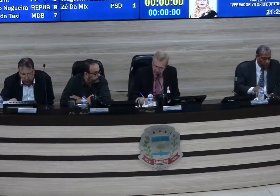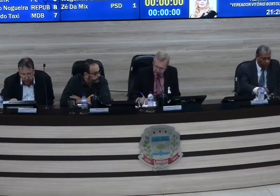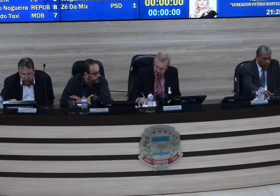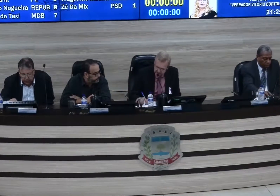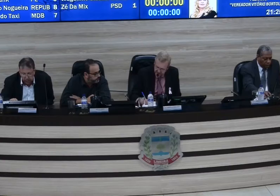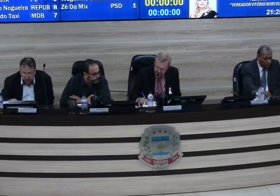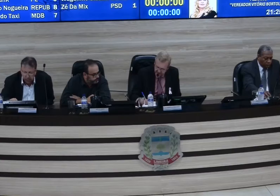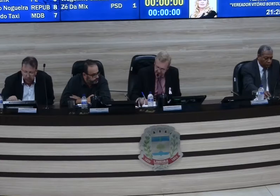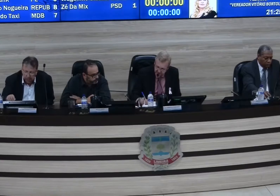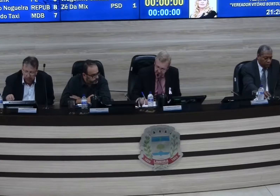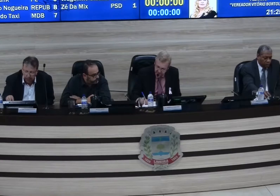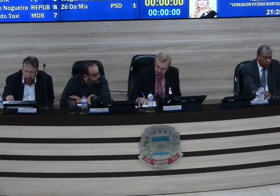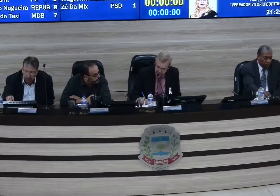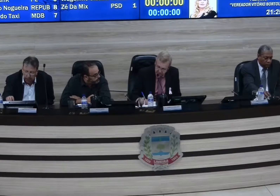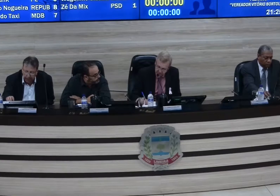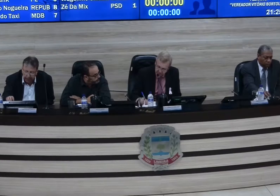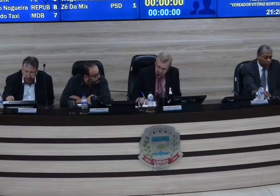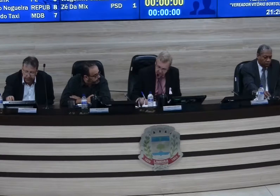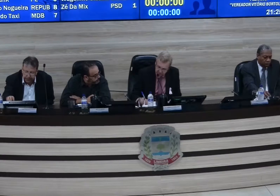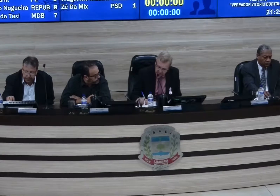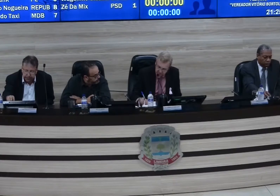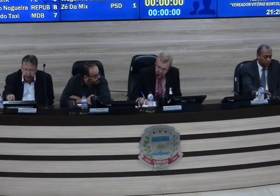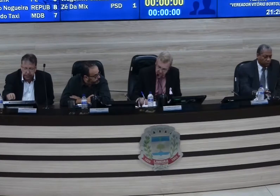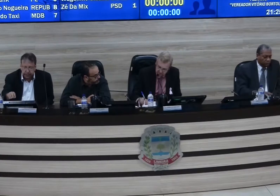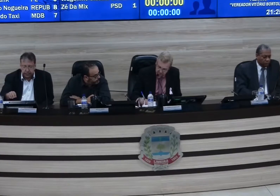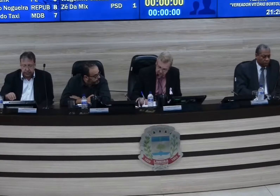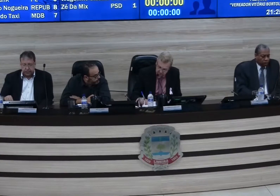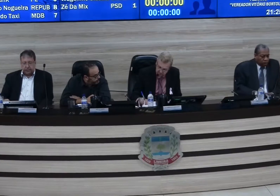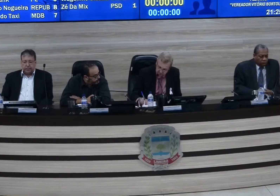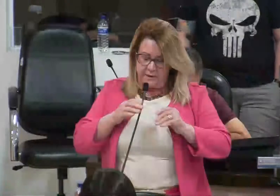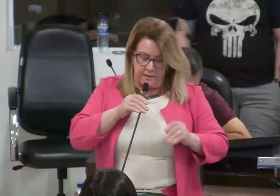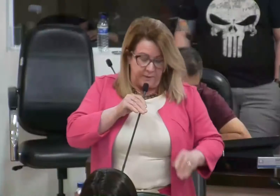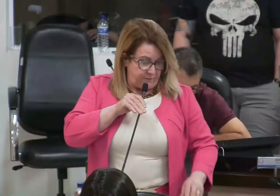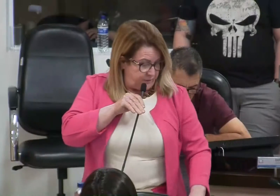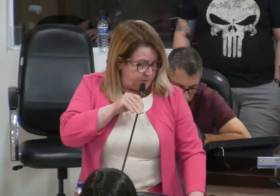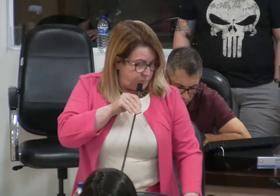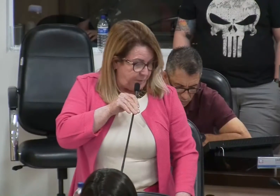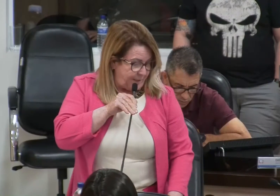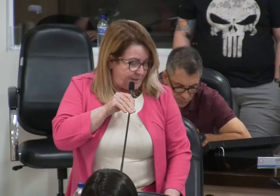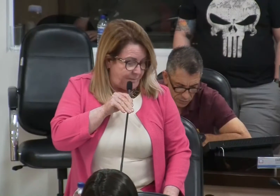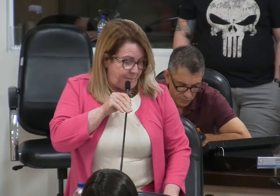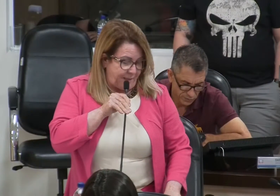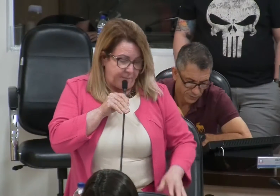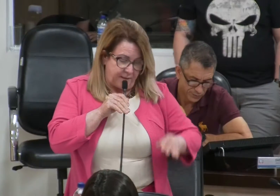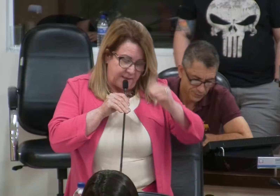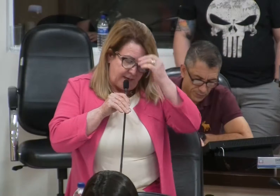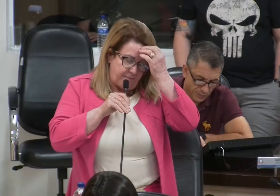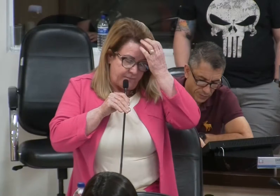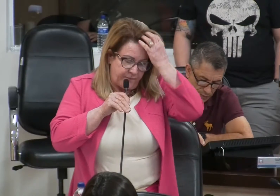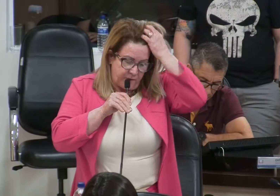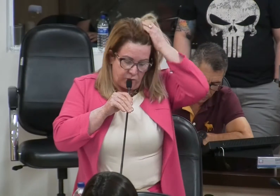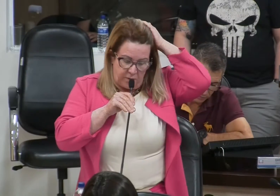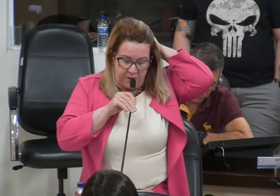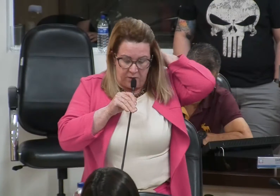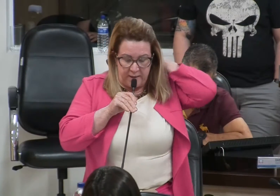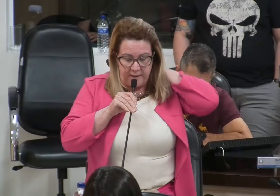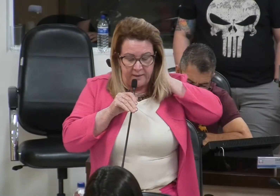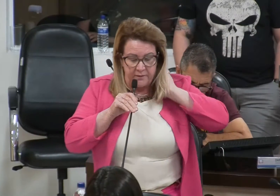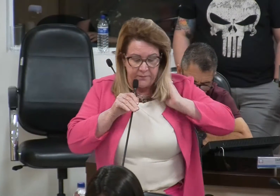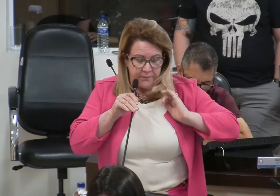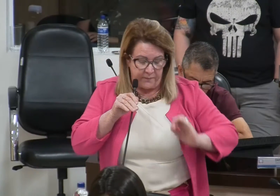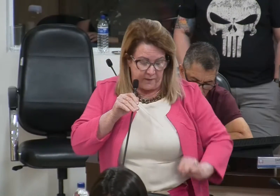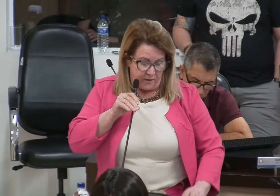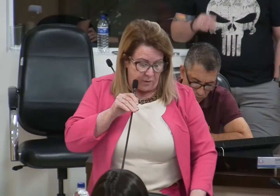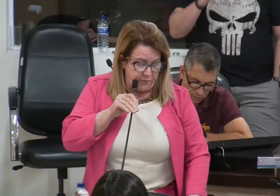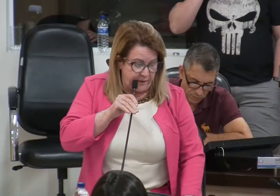Vereadora Constância Félix. Senhor presidente, nobres pares, me levanto para parabenizar o nobre